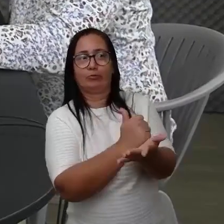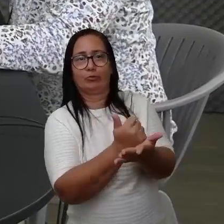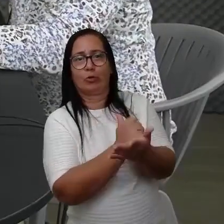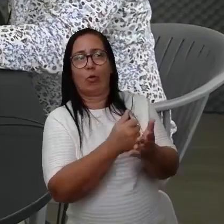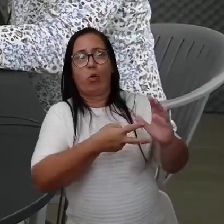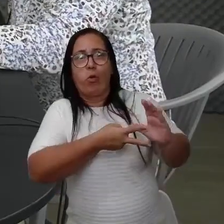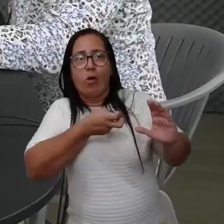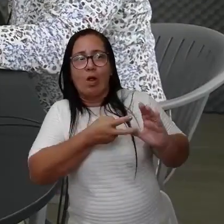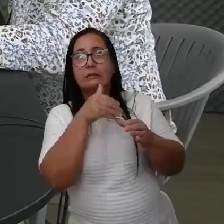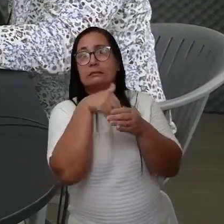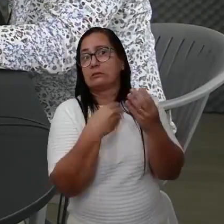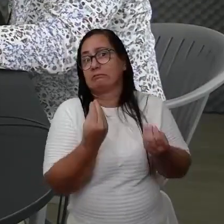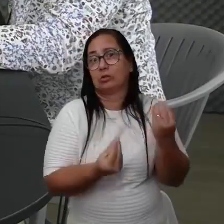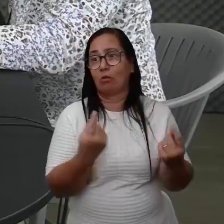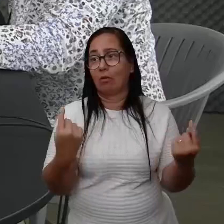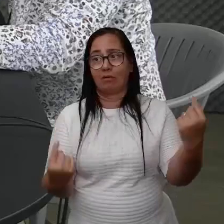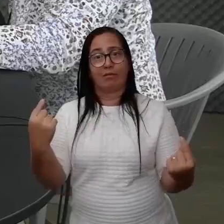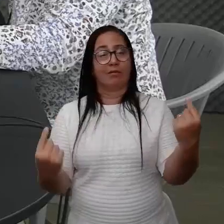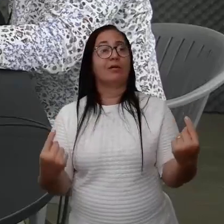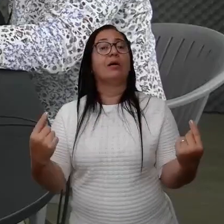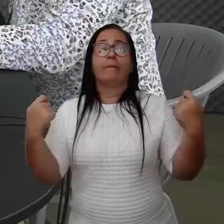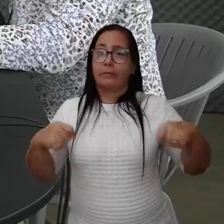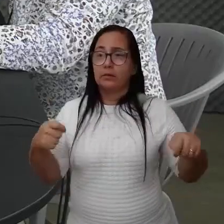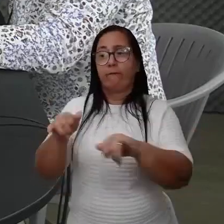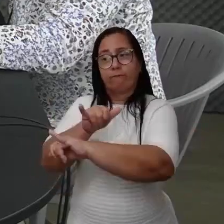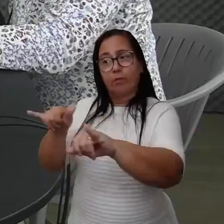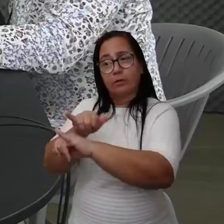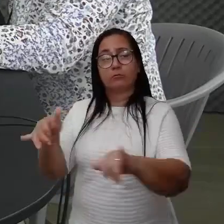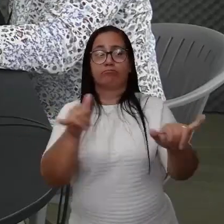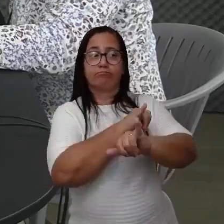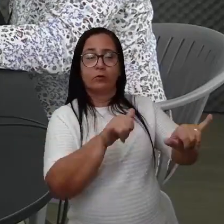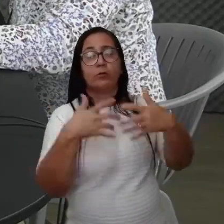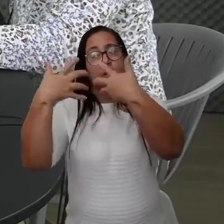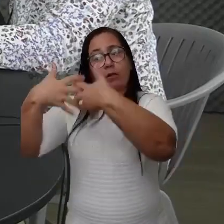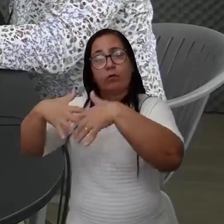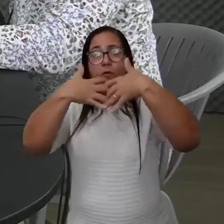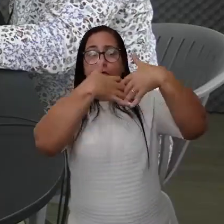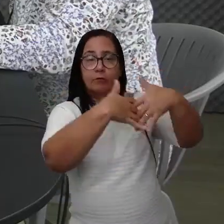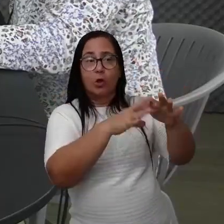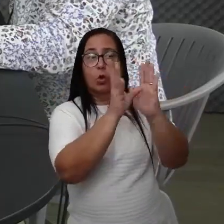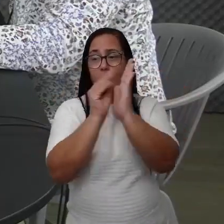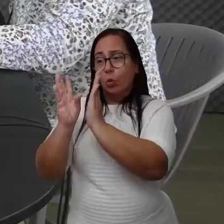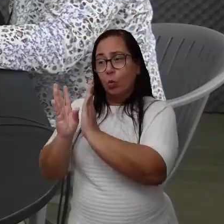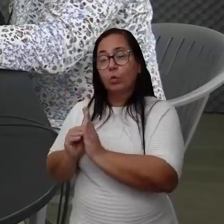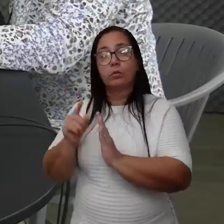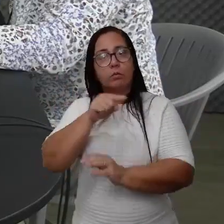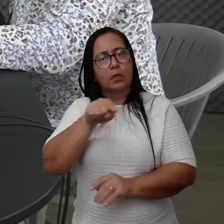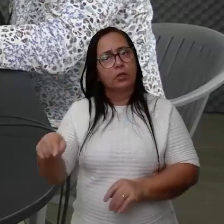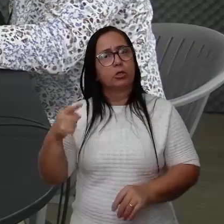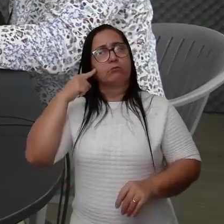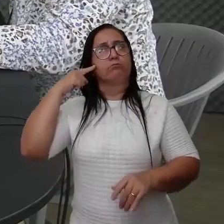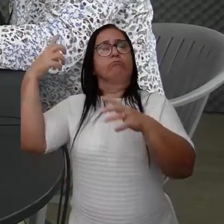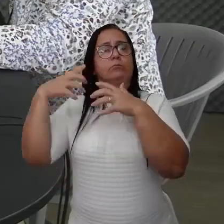nos dois espaços, a gente precisou trazer reflexões e conteúdos para que as pessoas fizessem